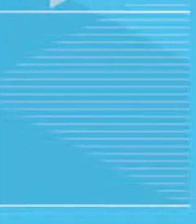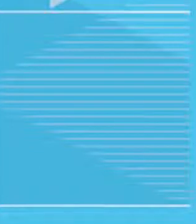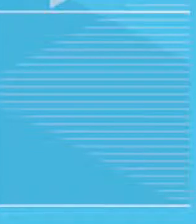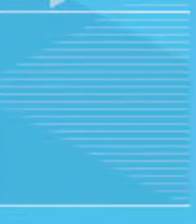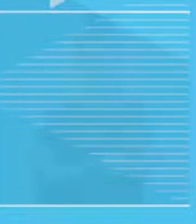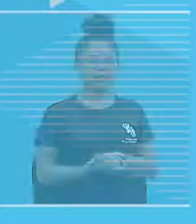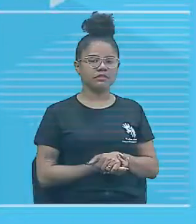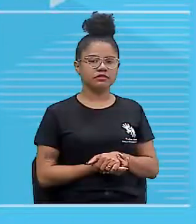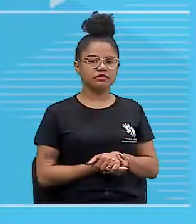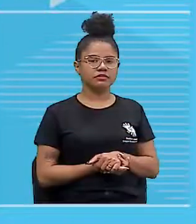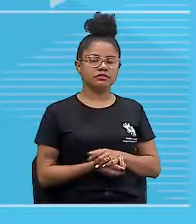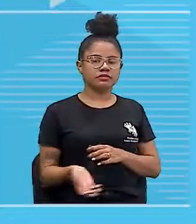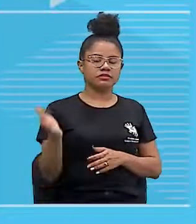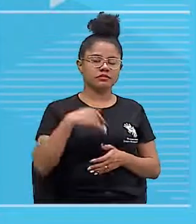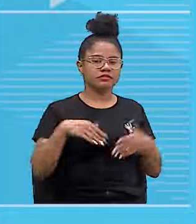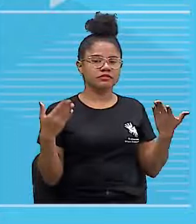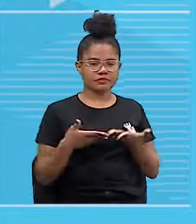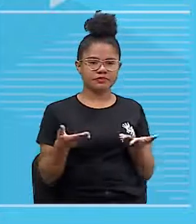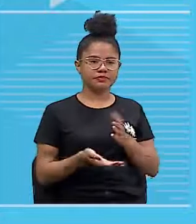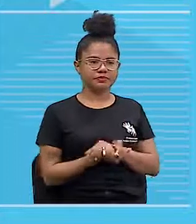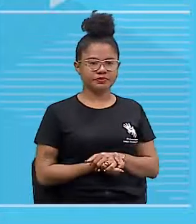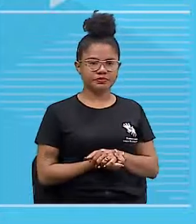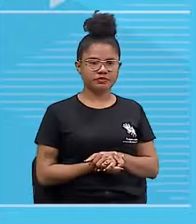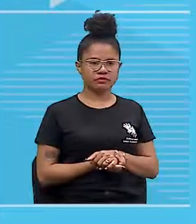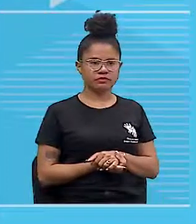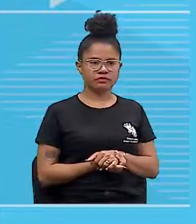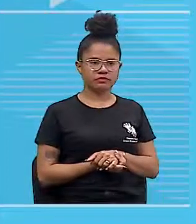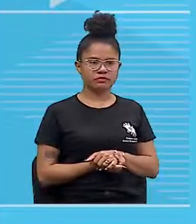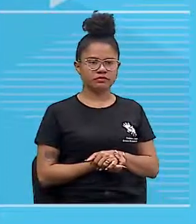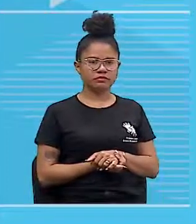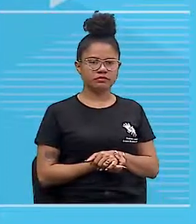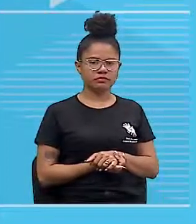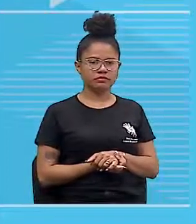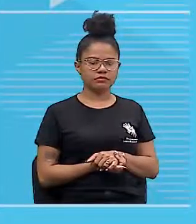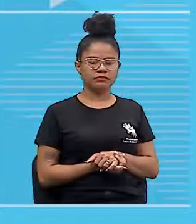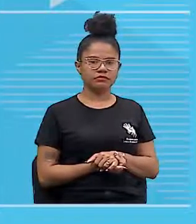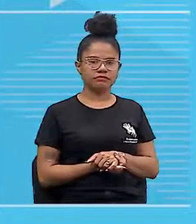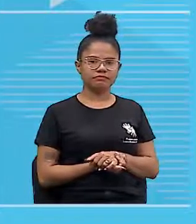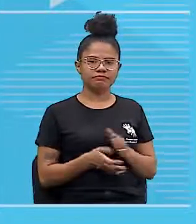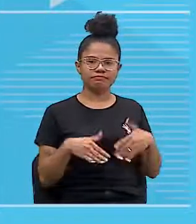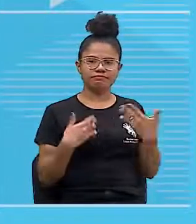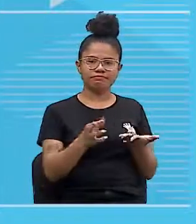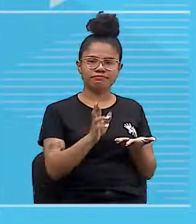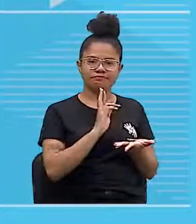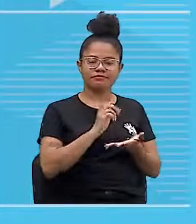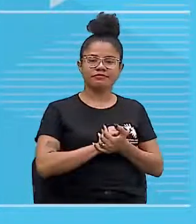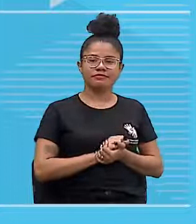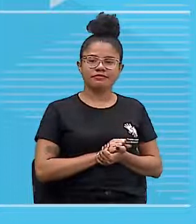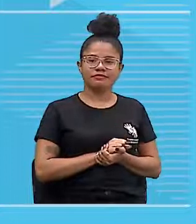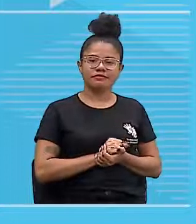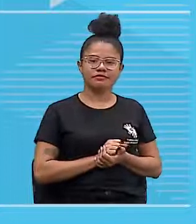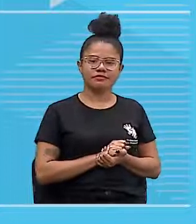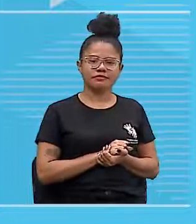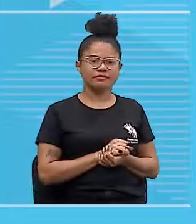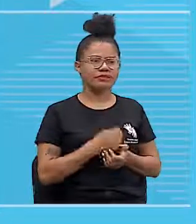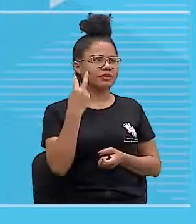vamos para cima vamos para cima né pai gabarito Professor tô vendo as